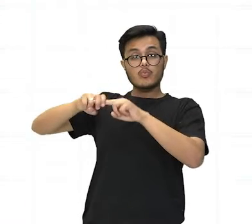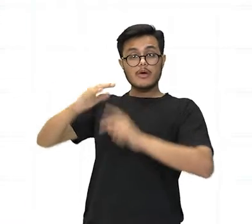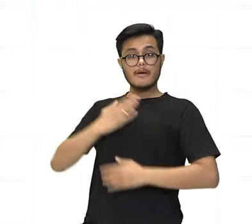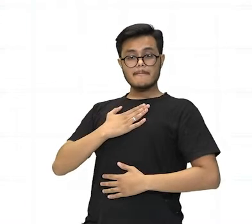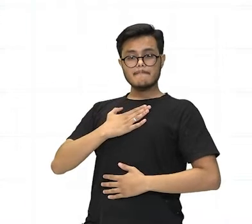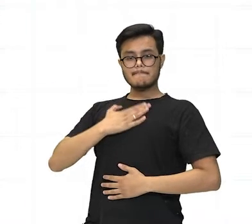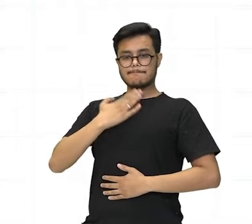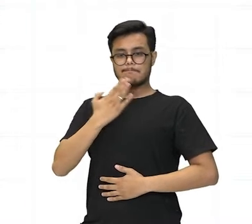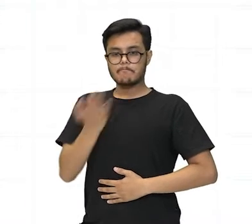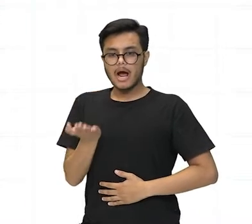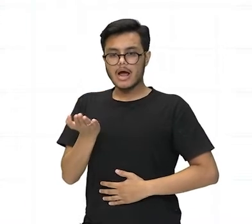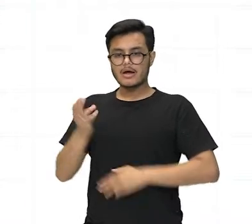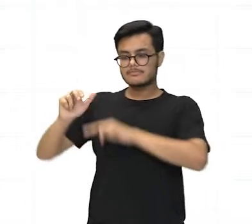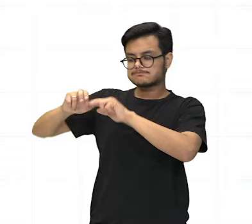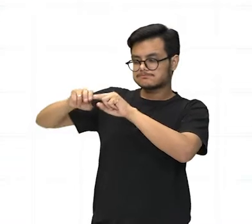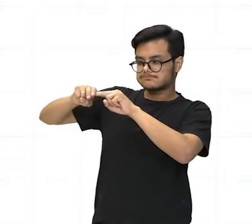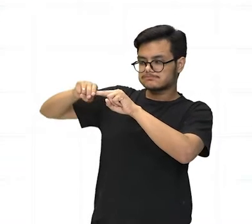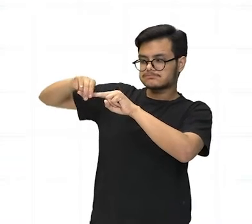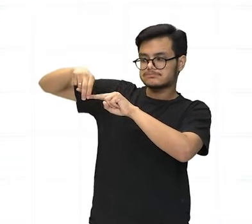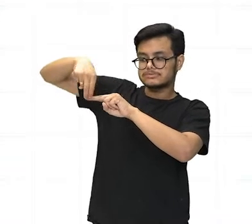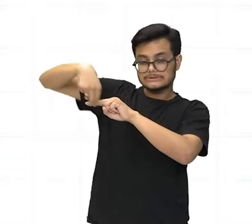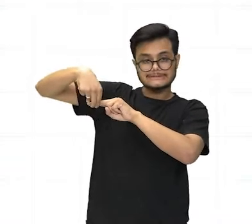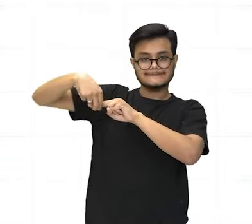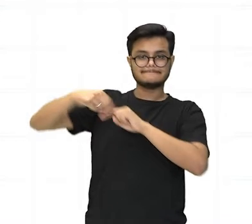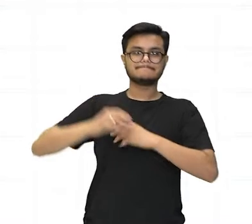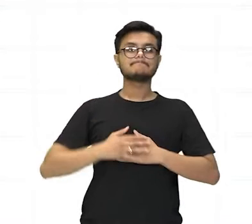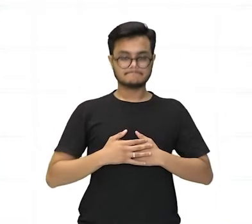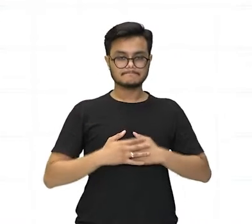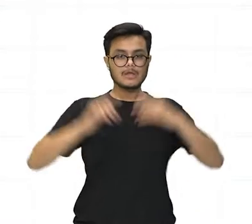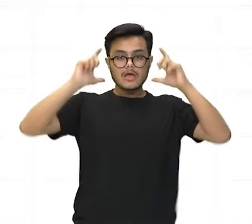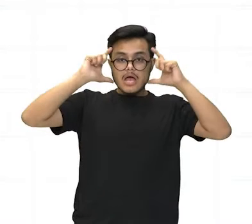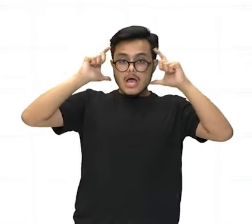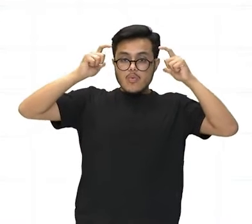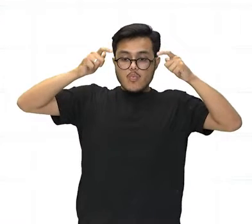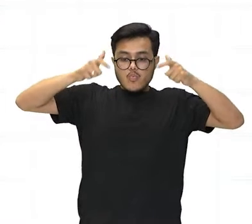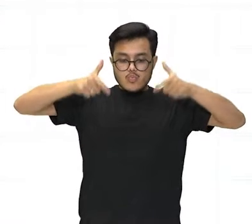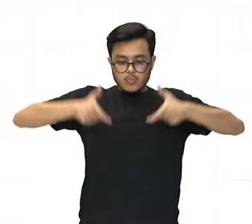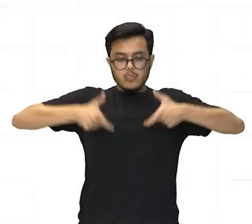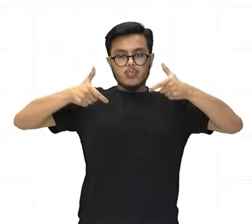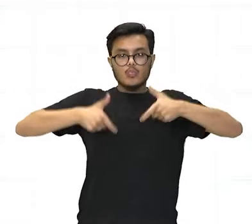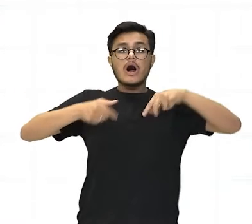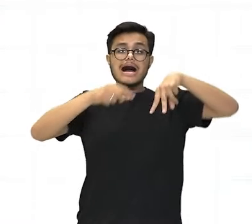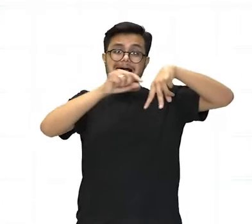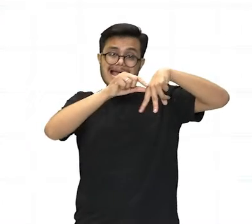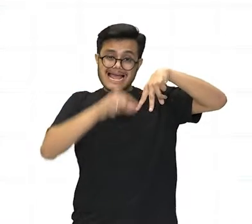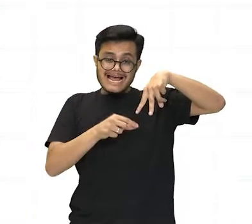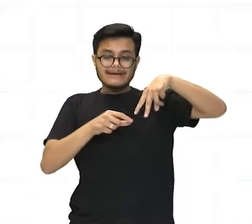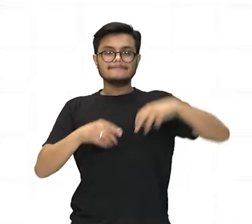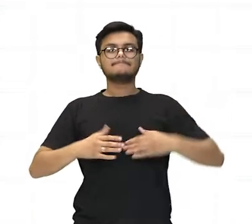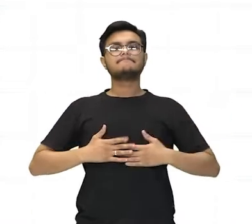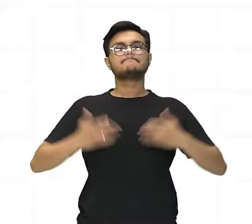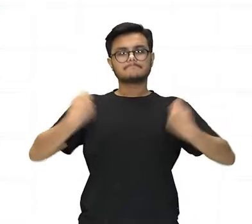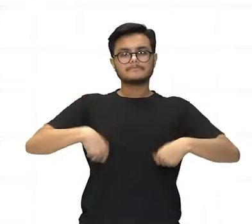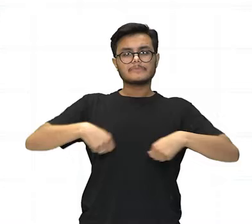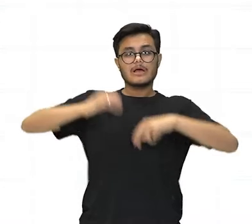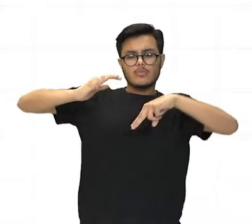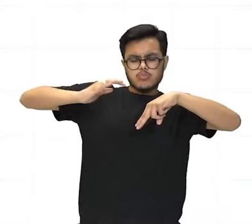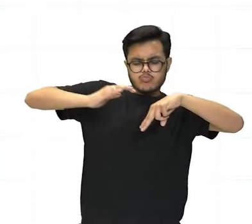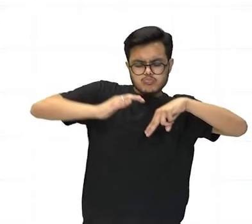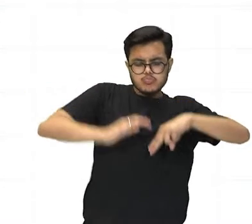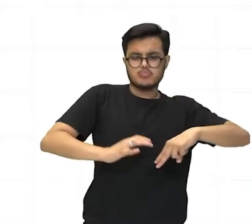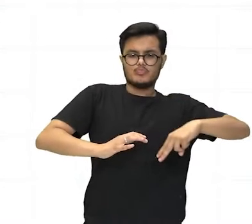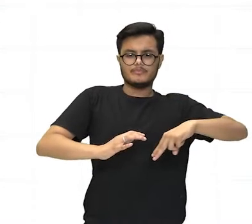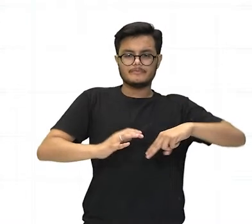frente, baixar a cabeça, colocando-a entre as pernas e pressionar a cabeça para